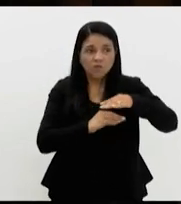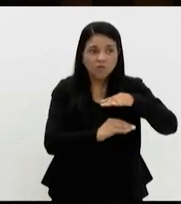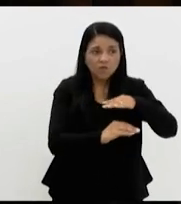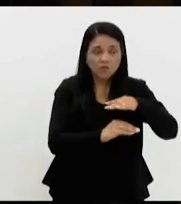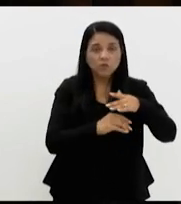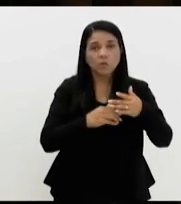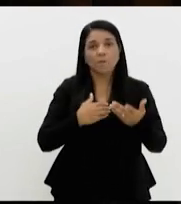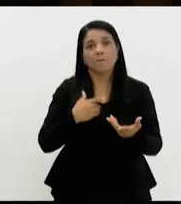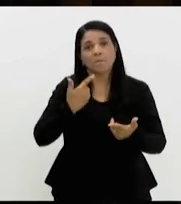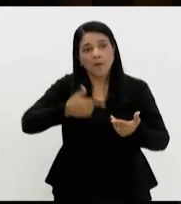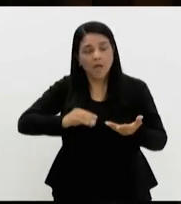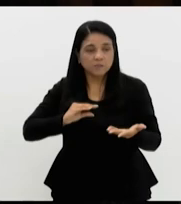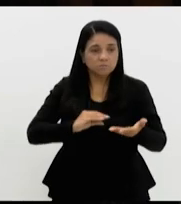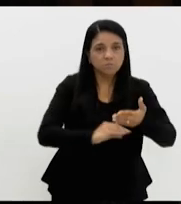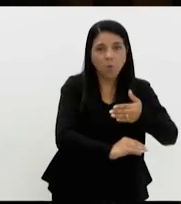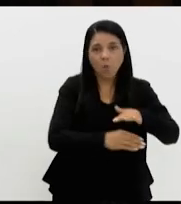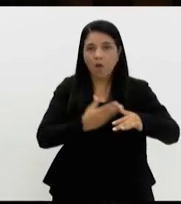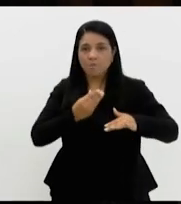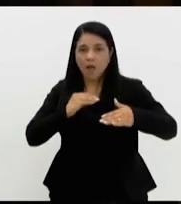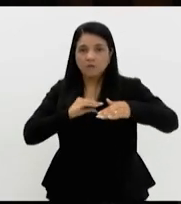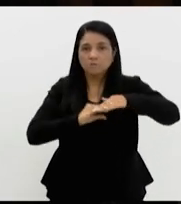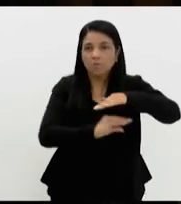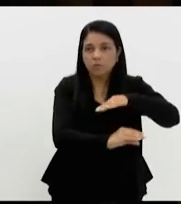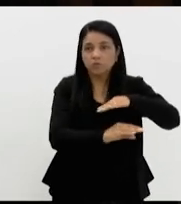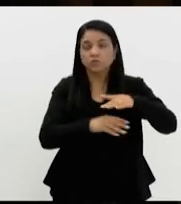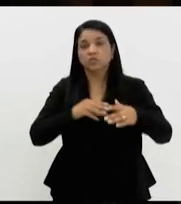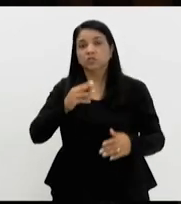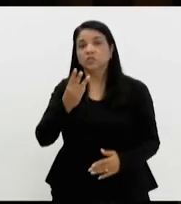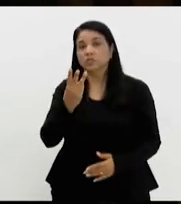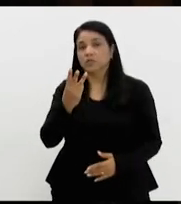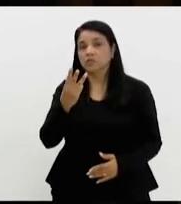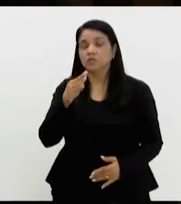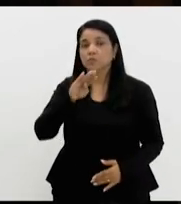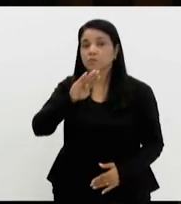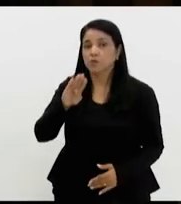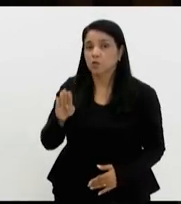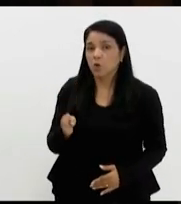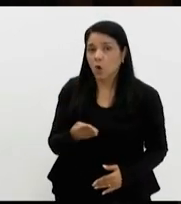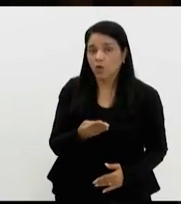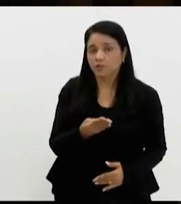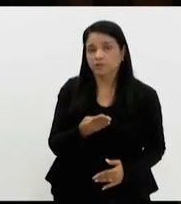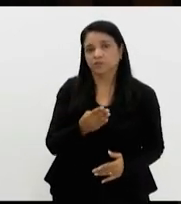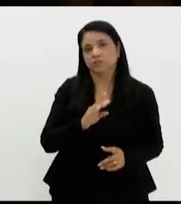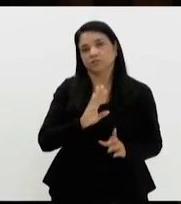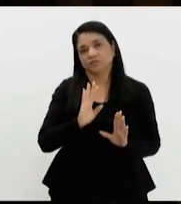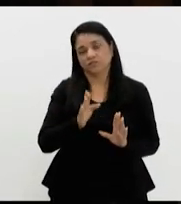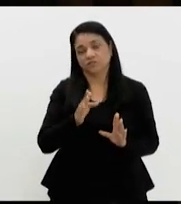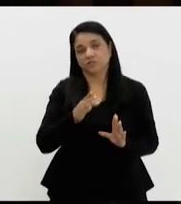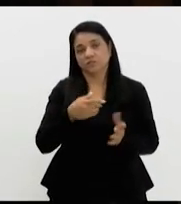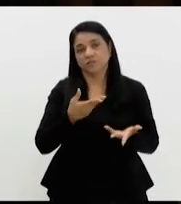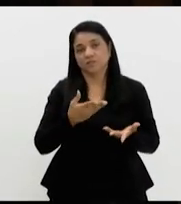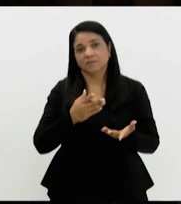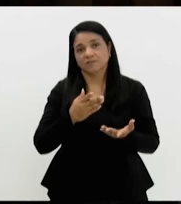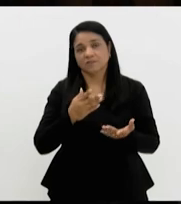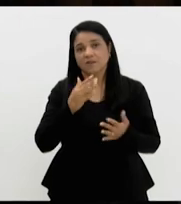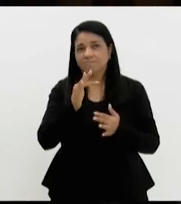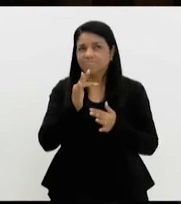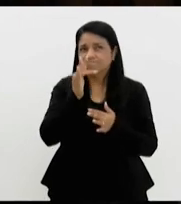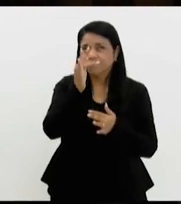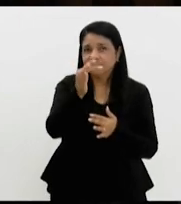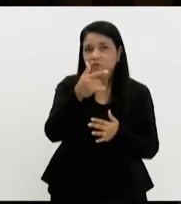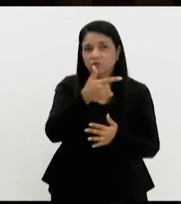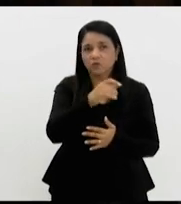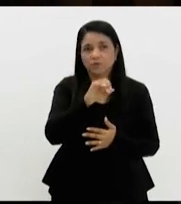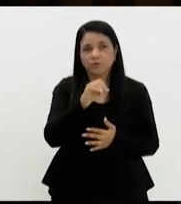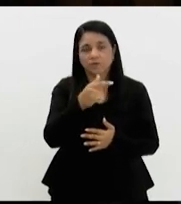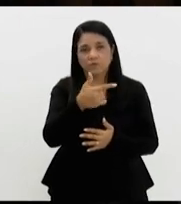mais recursos. Já recebeu mais de 3 bilhões desde que ele foi aprovado, e a previsão para 2024 é que ele